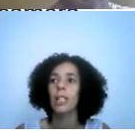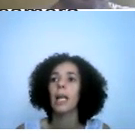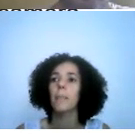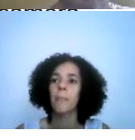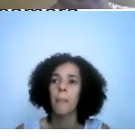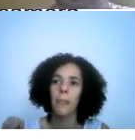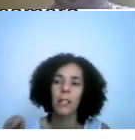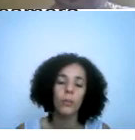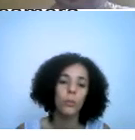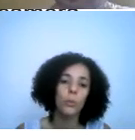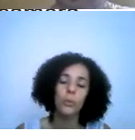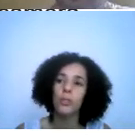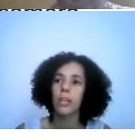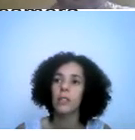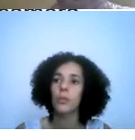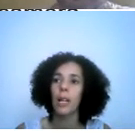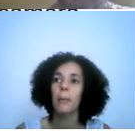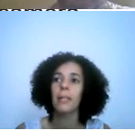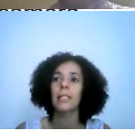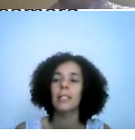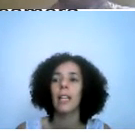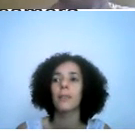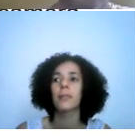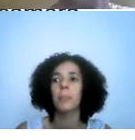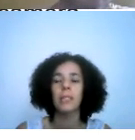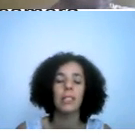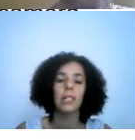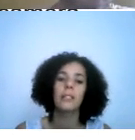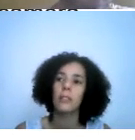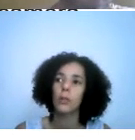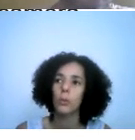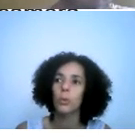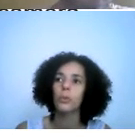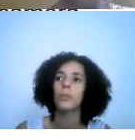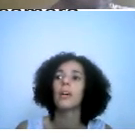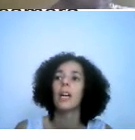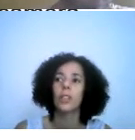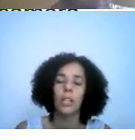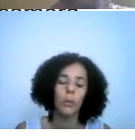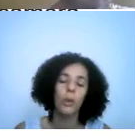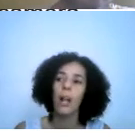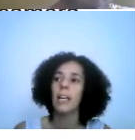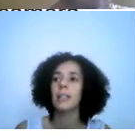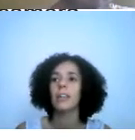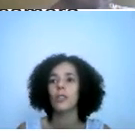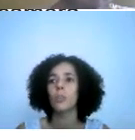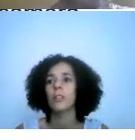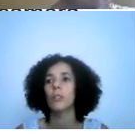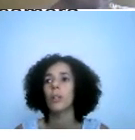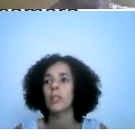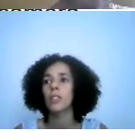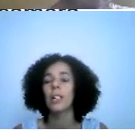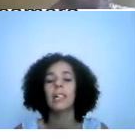Biológica, que em um dos seus artigos fala que deve-se impedir que se introduzam, a gente tem que controlar e erradicar as